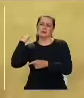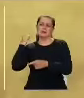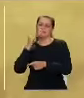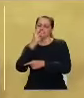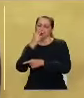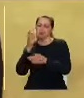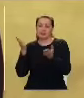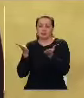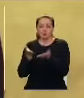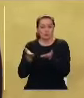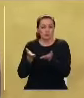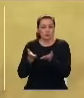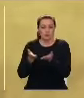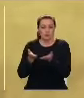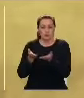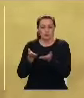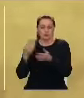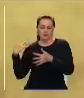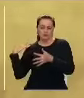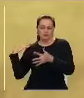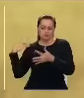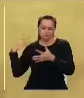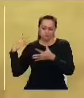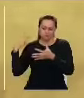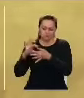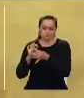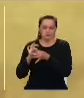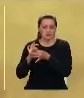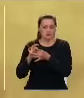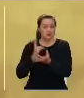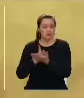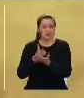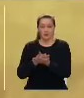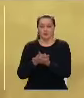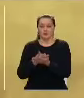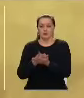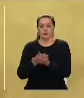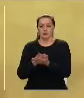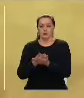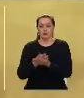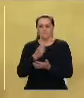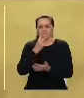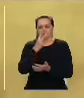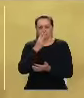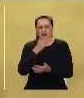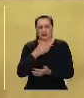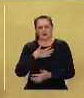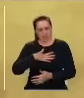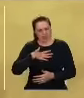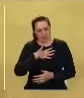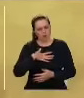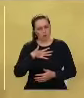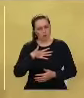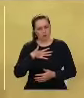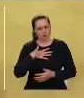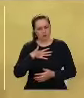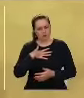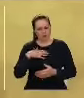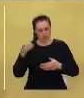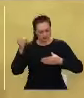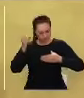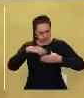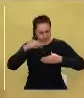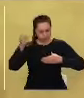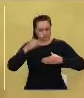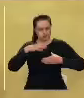prefiro guardar isso dentro de mim, esse lixo todo, e ficar essa pessoa amarga,